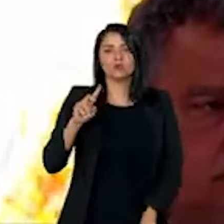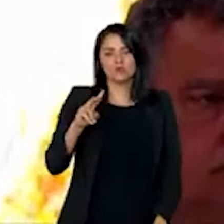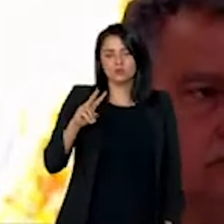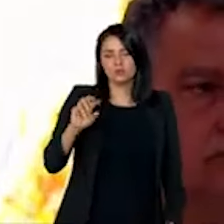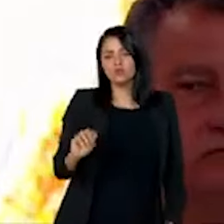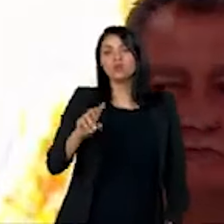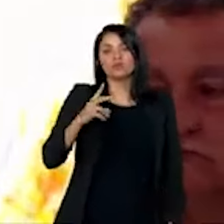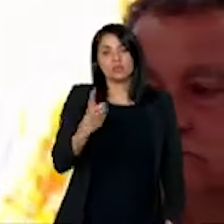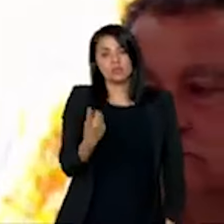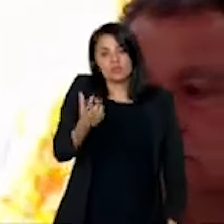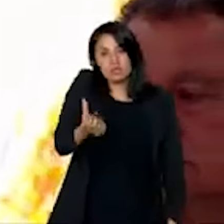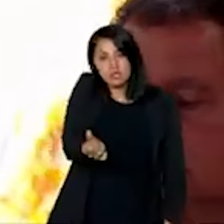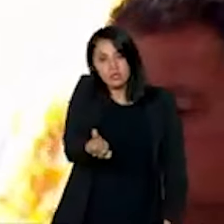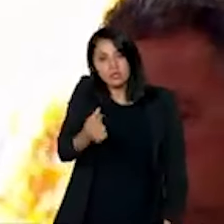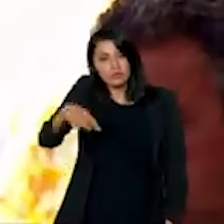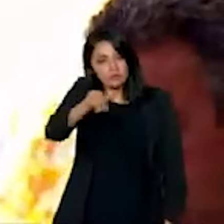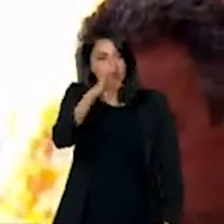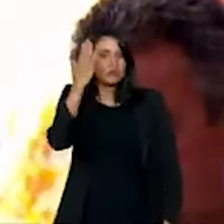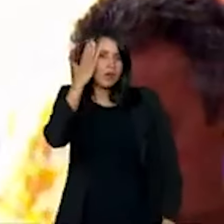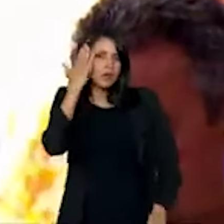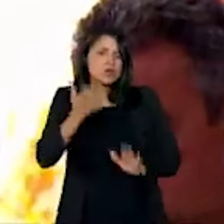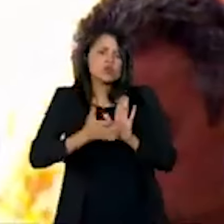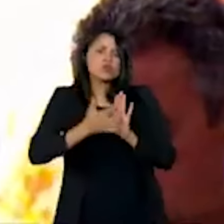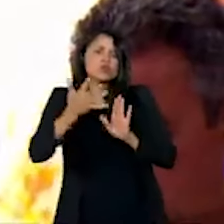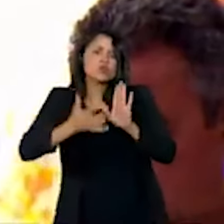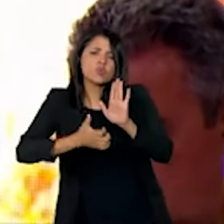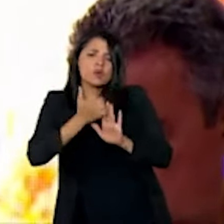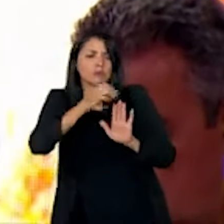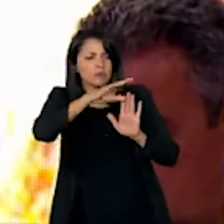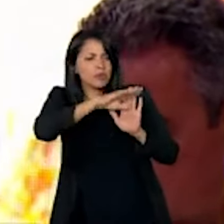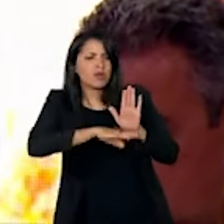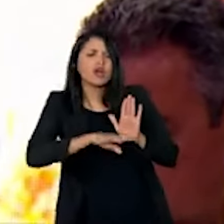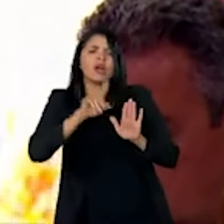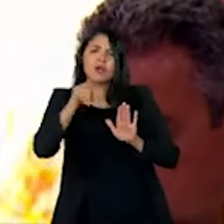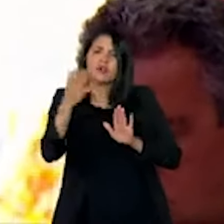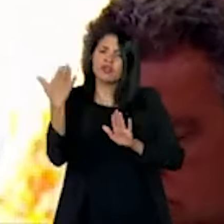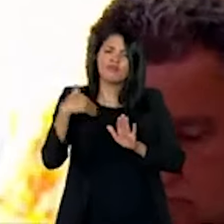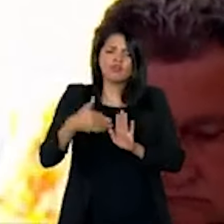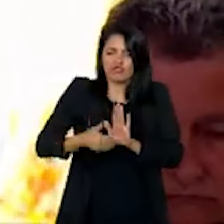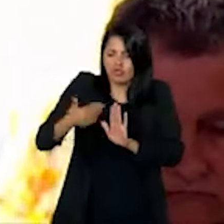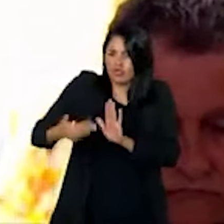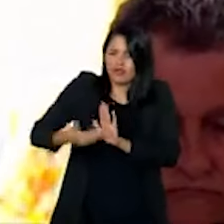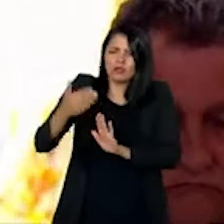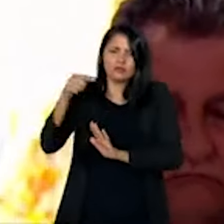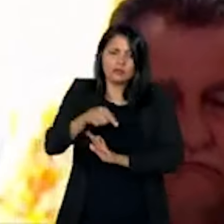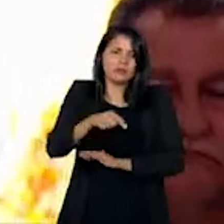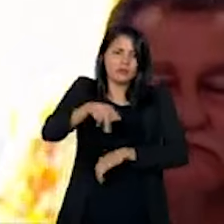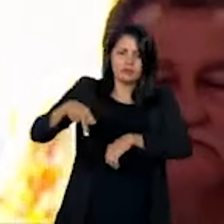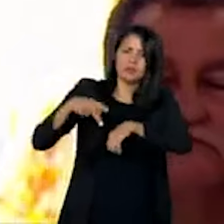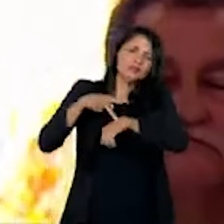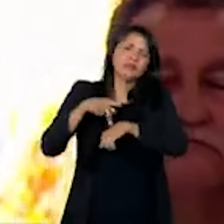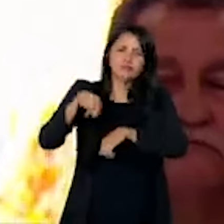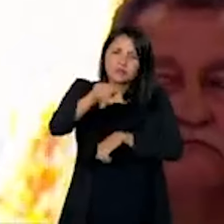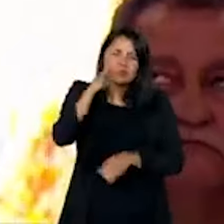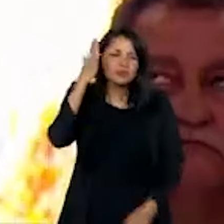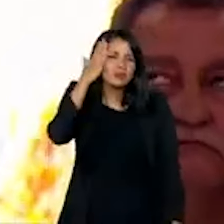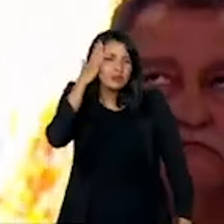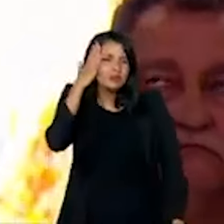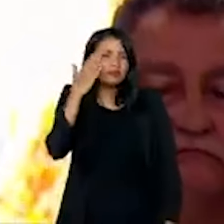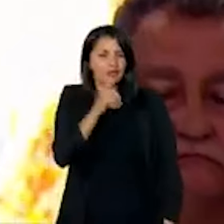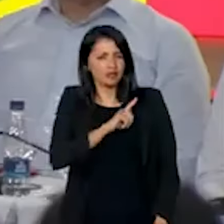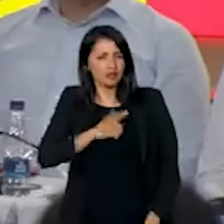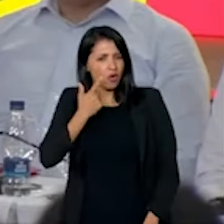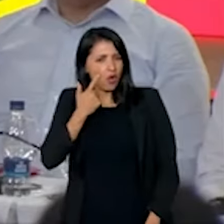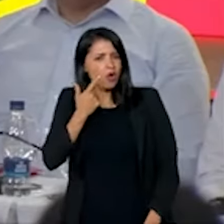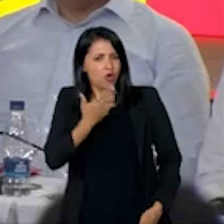2016. Vocês têm noção a quantidade de programas que foram desativados nesse país? Você sabia, governador,